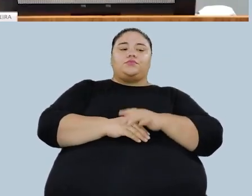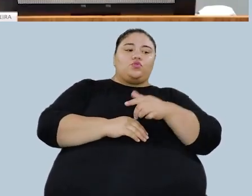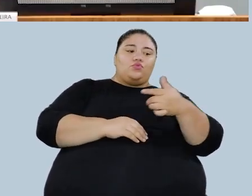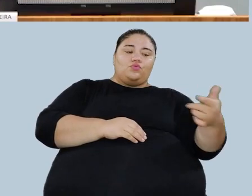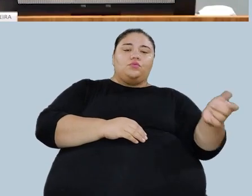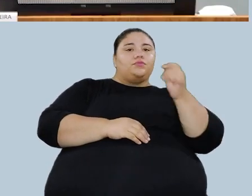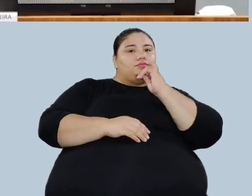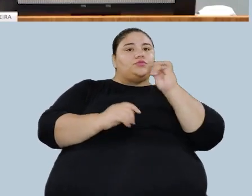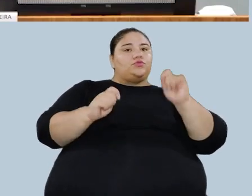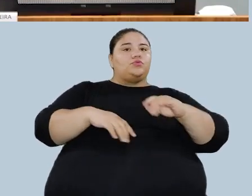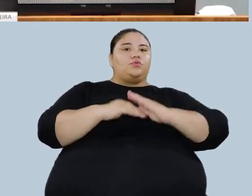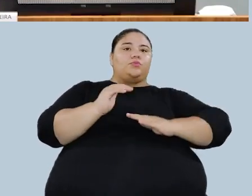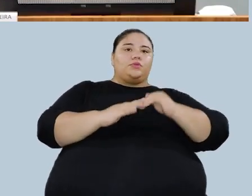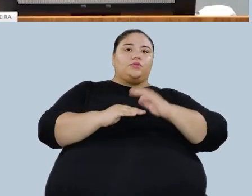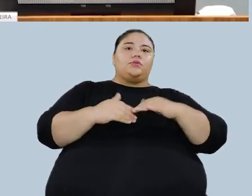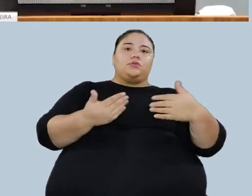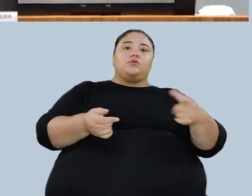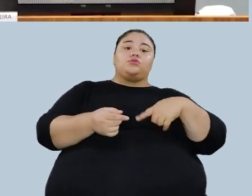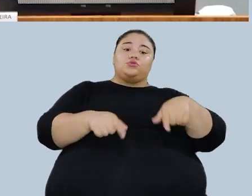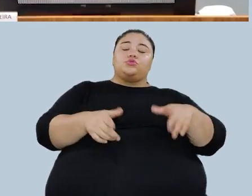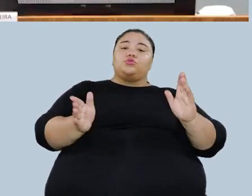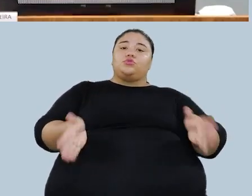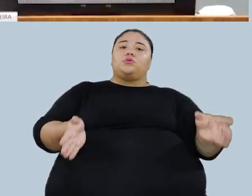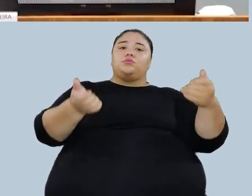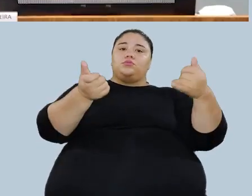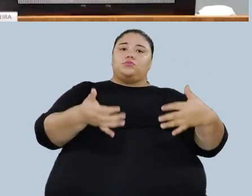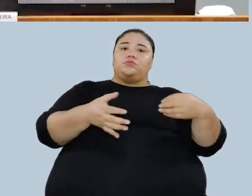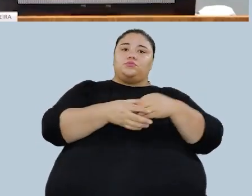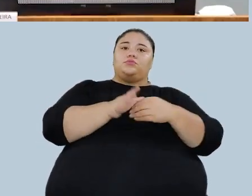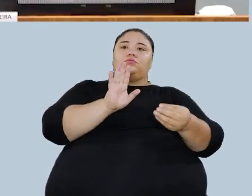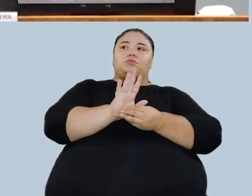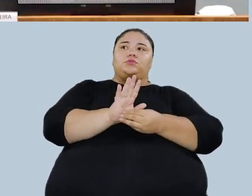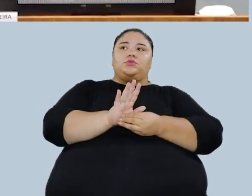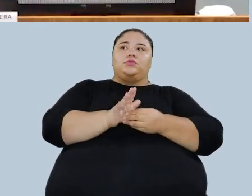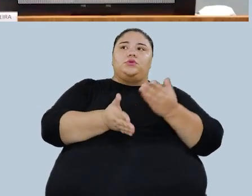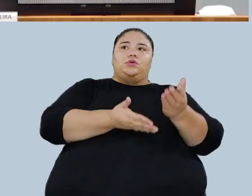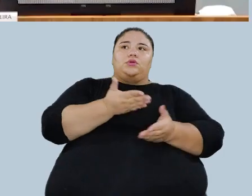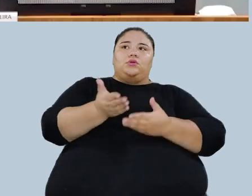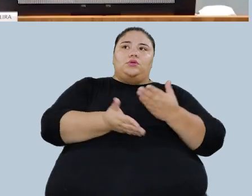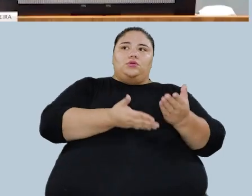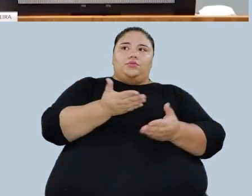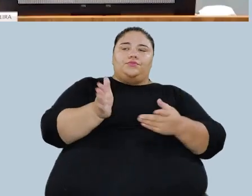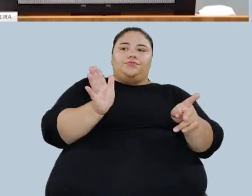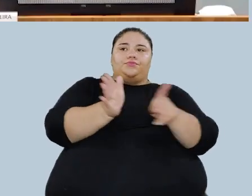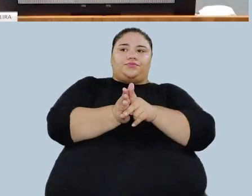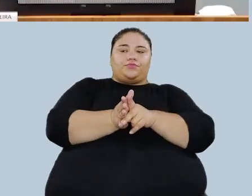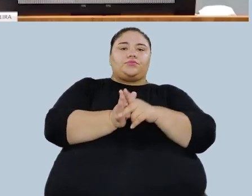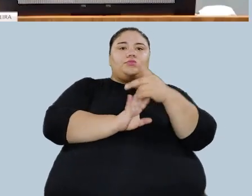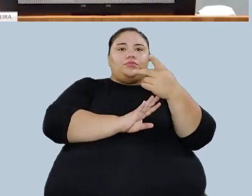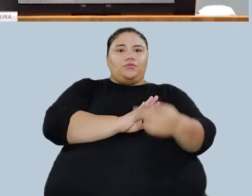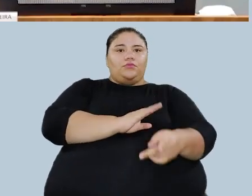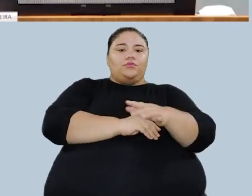aos demais, que são regime de competência. Então, aqui já faz uma evidência de que há um tratamento, né,